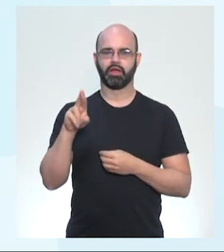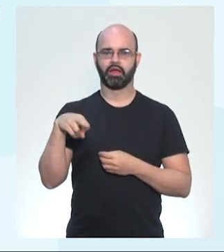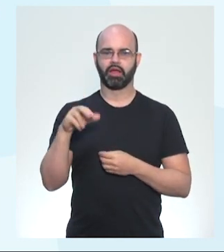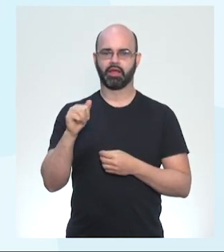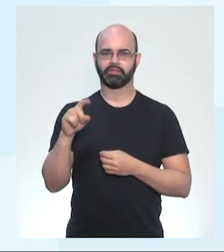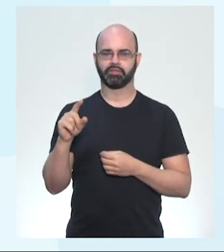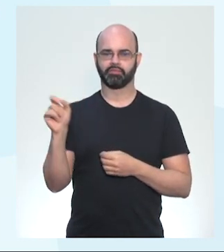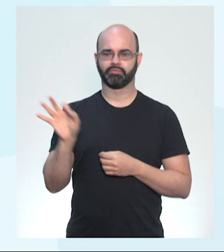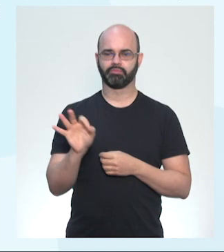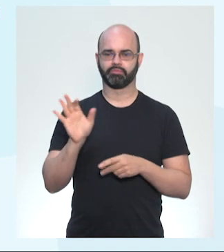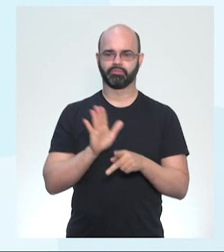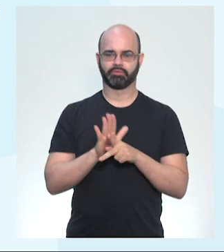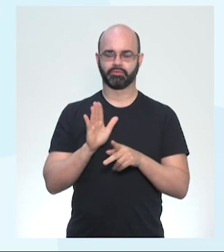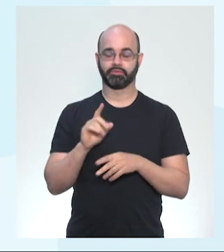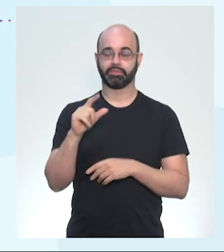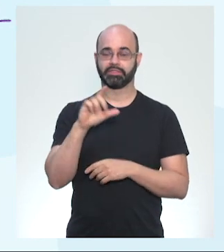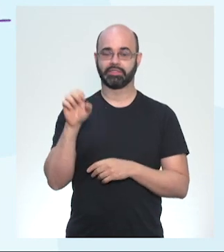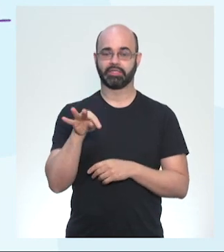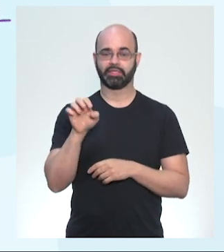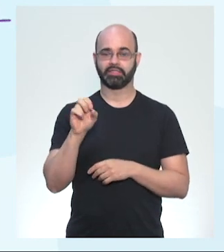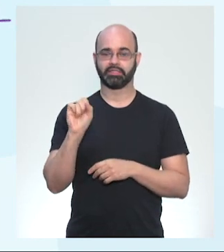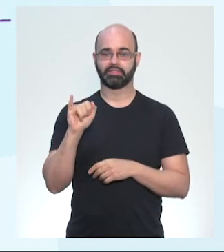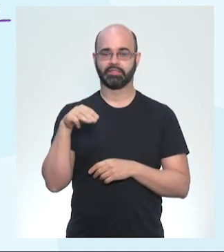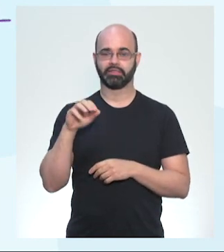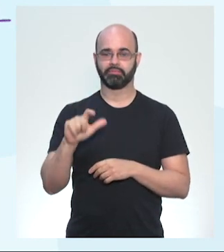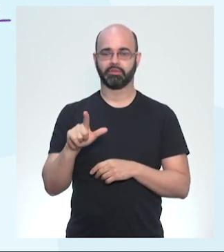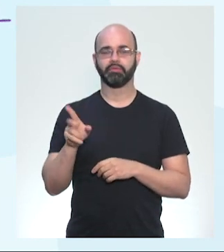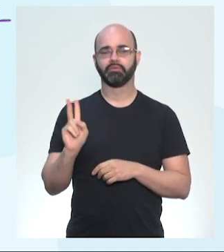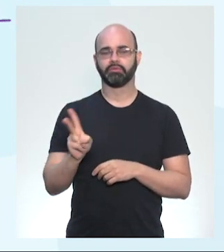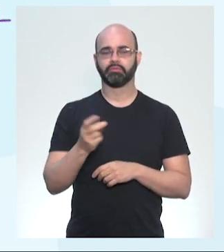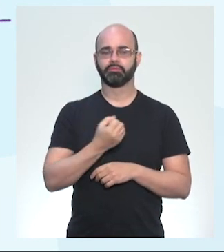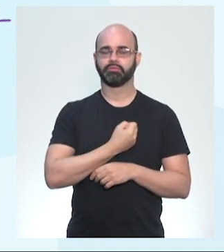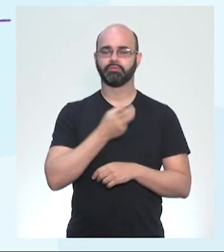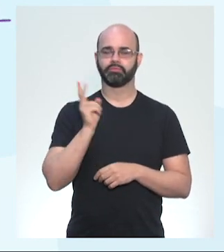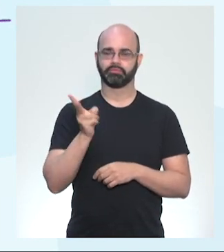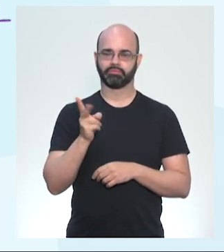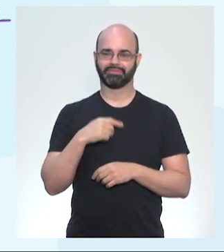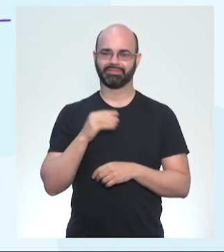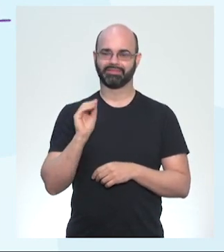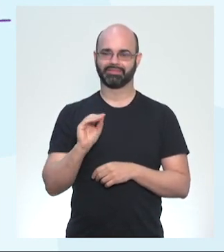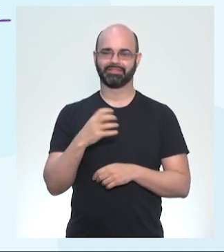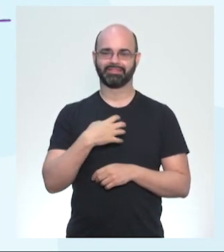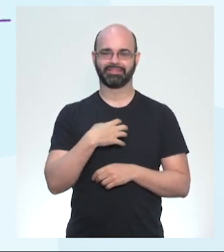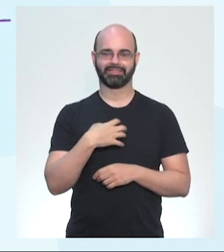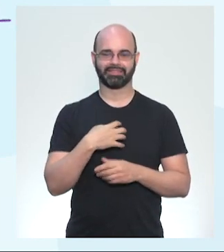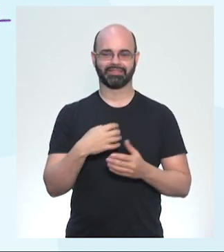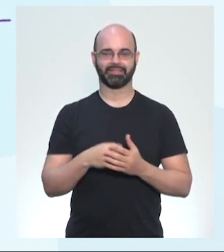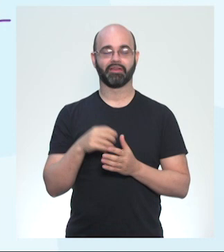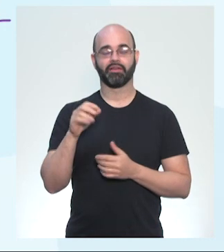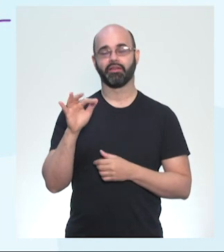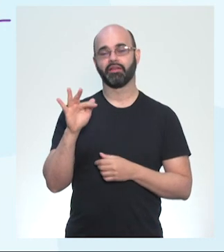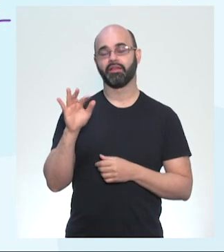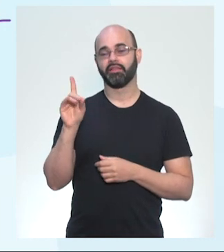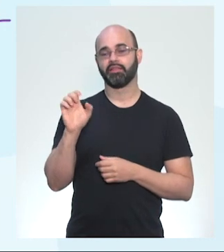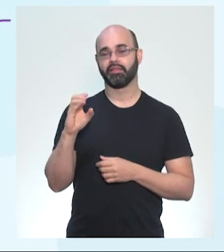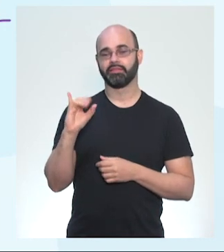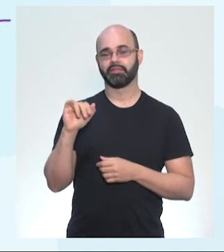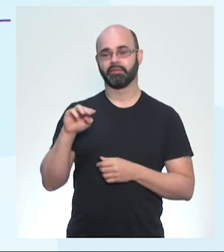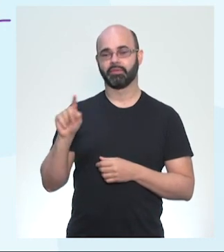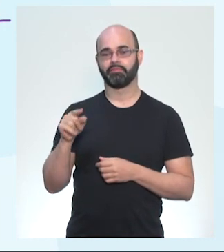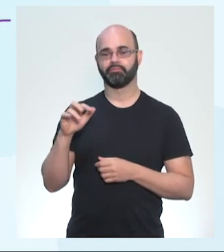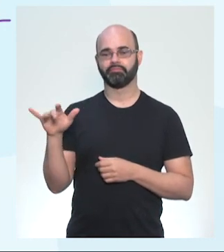centesimal, e também esse mesmo valor da porcentagem na sua forma decimal. É isso, ou